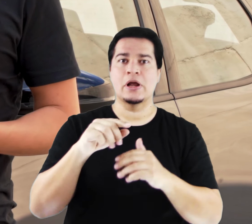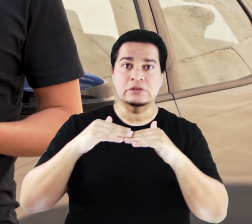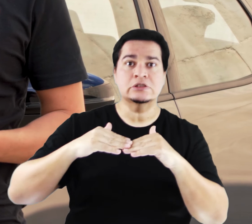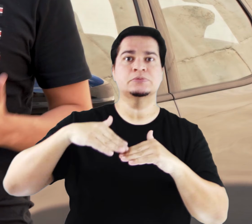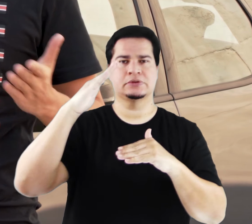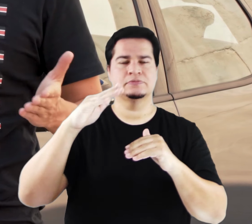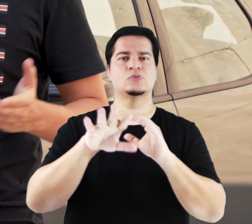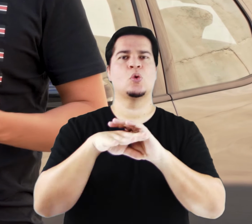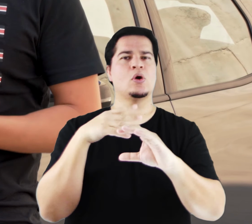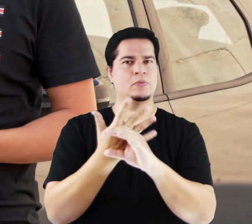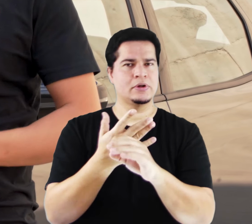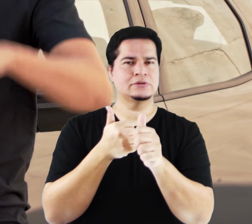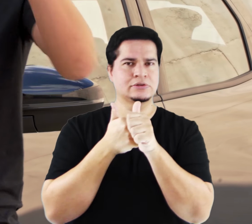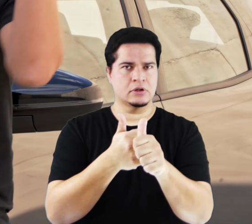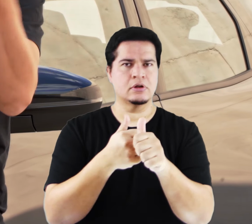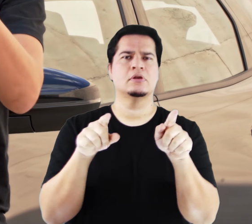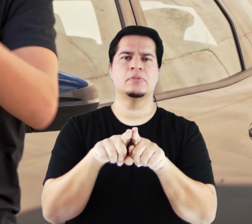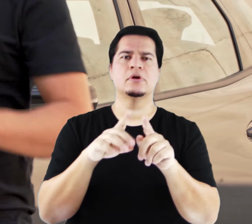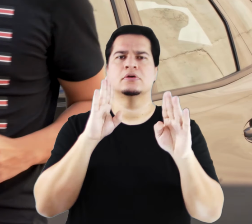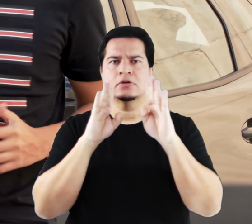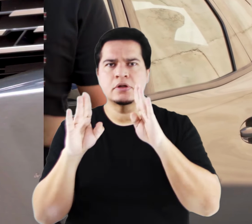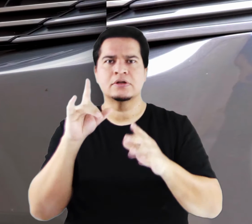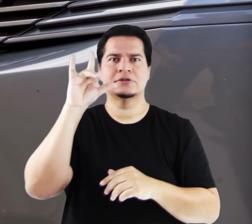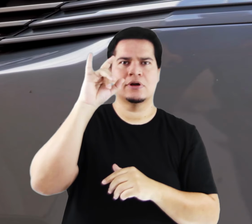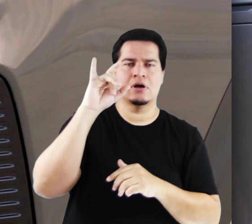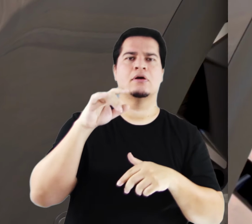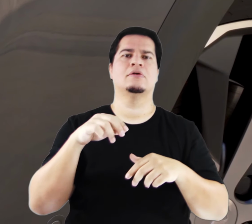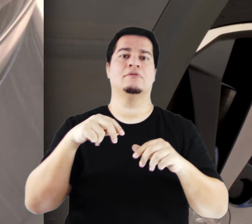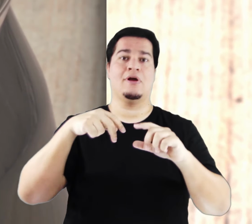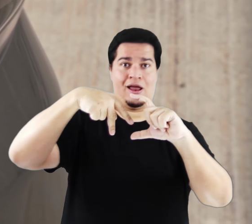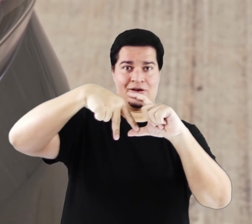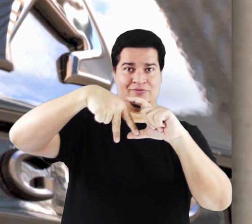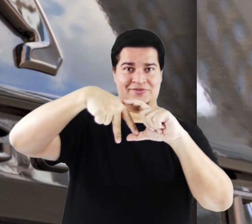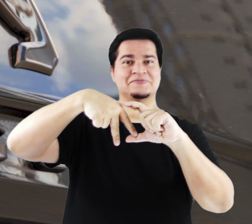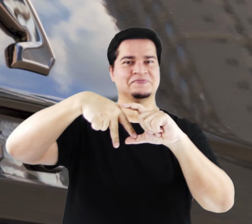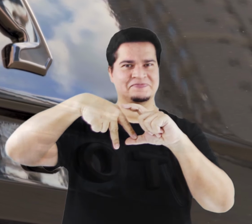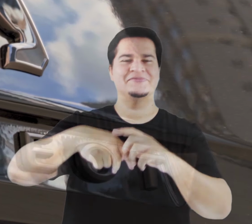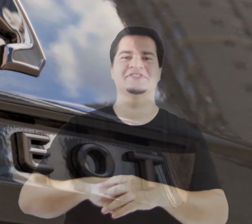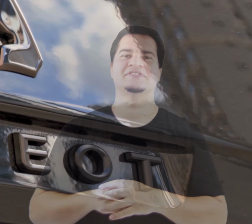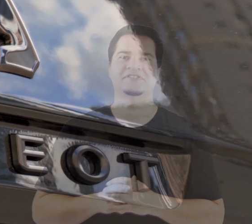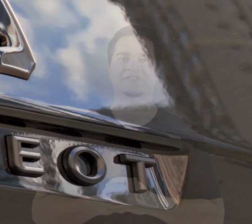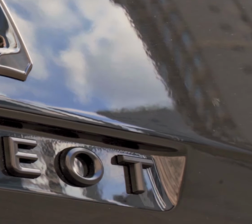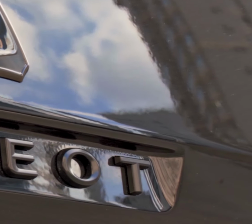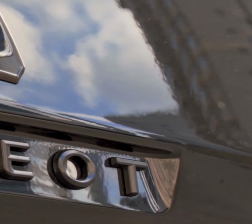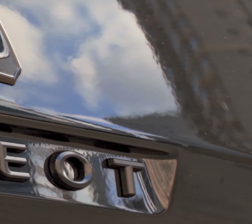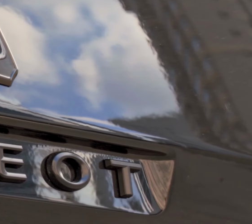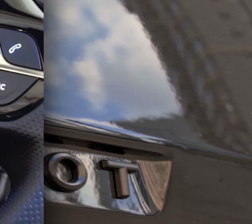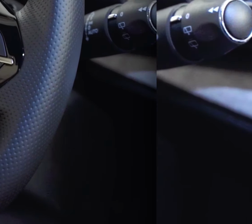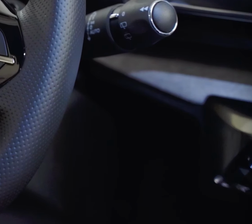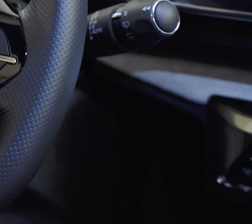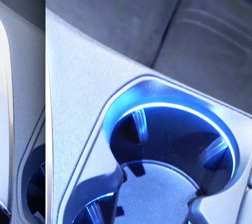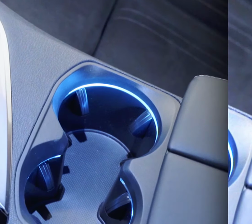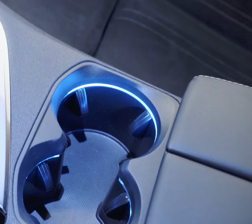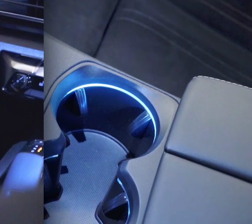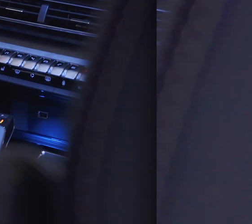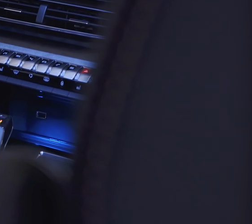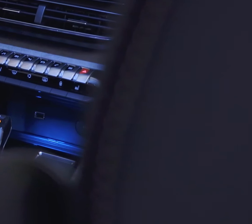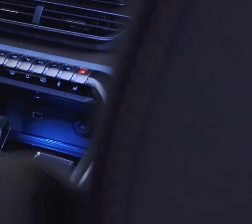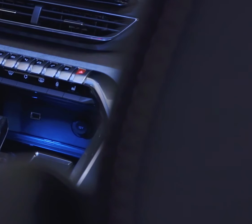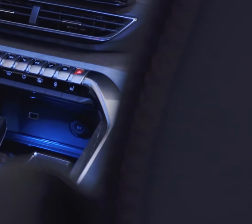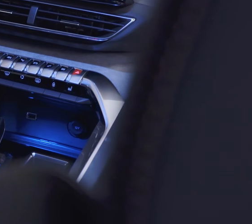e no Facebook, Autoline Carros. Agora sim, solta a vinheta. Na capital paulista, Juliano Barata, editor-chefe do Fletout